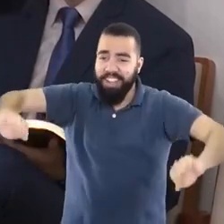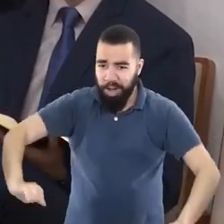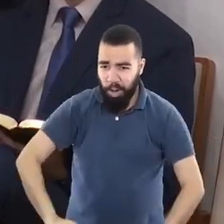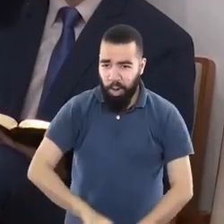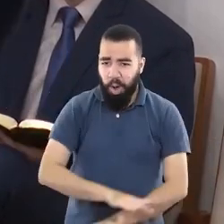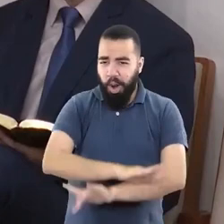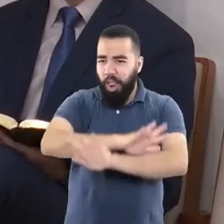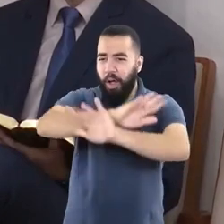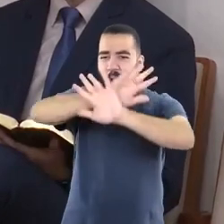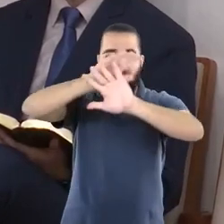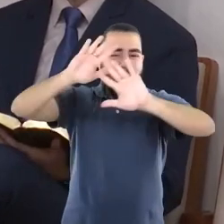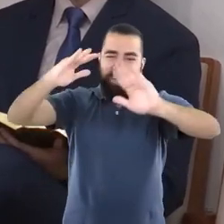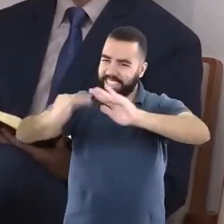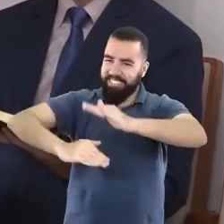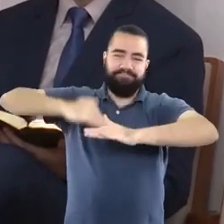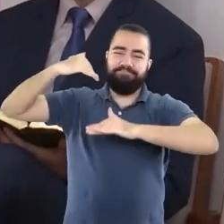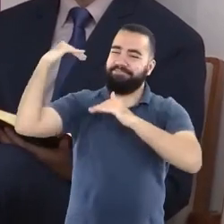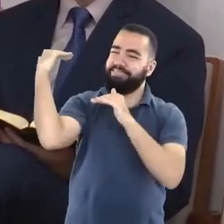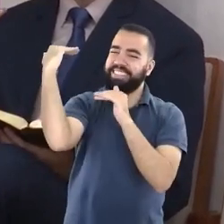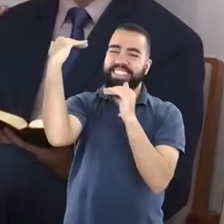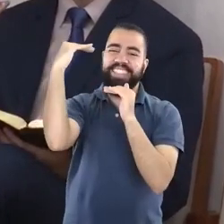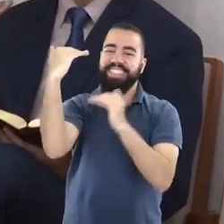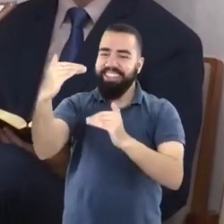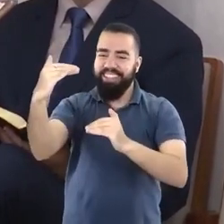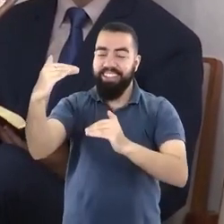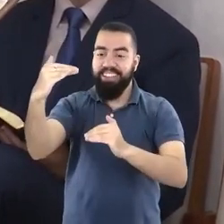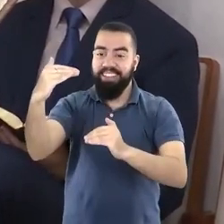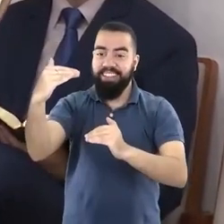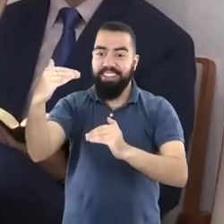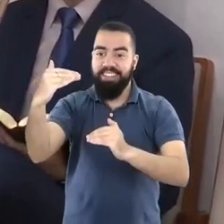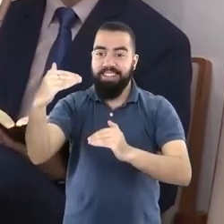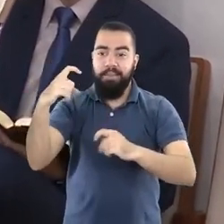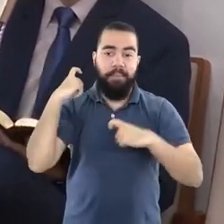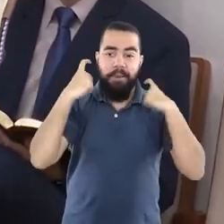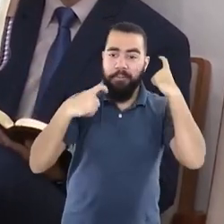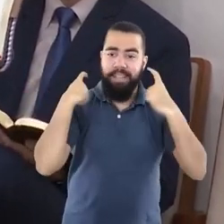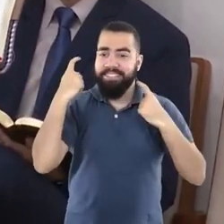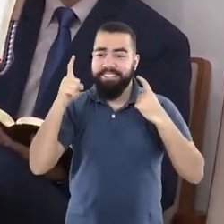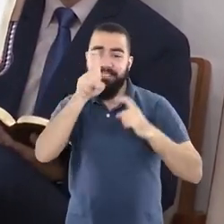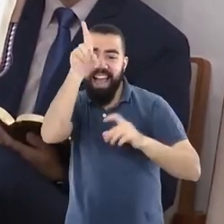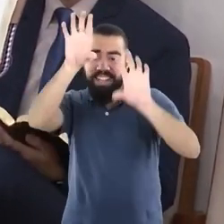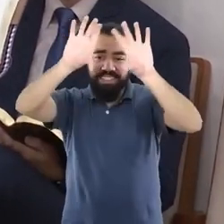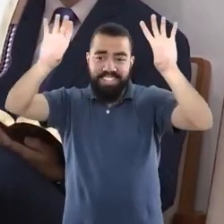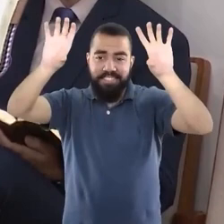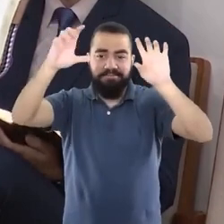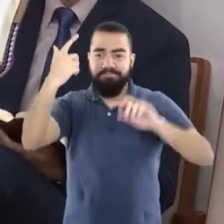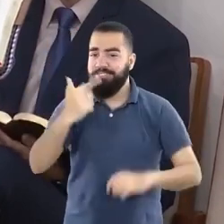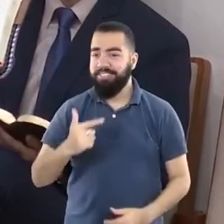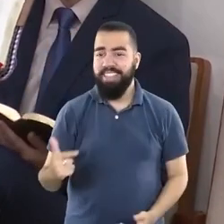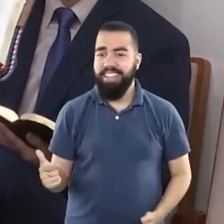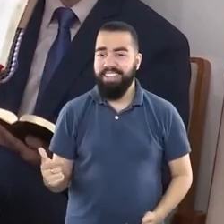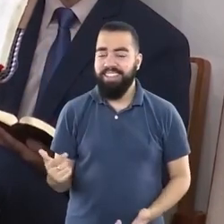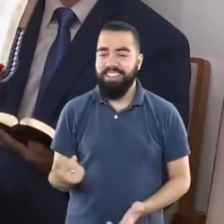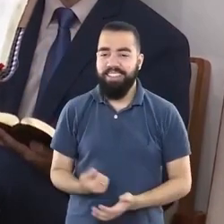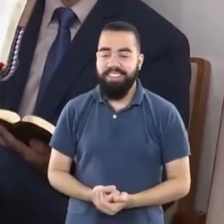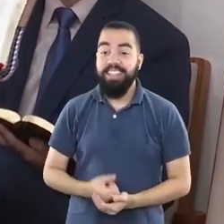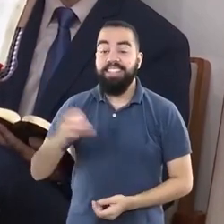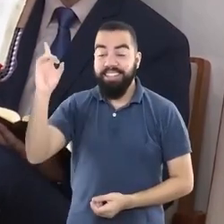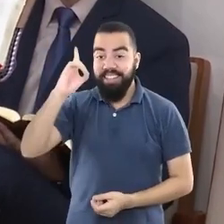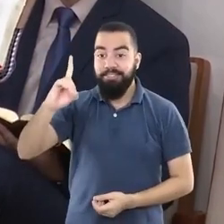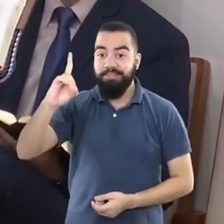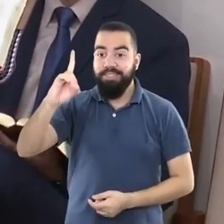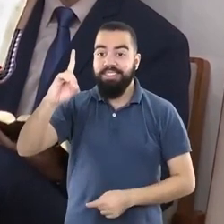de toda comparação. Então, saiba disso, Deus está aqui e Ele é poderoso para restaurar a sua